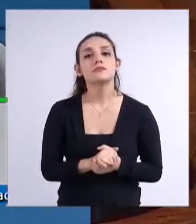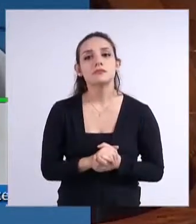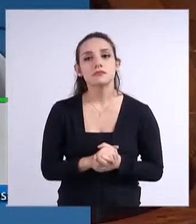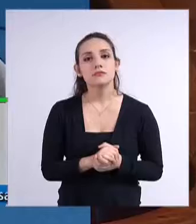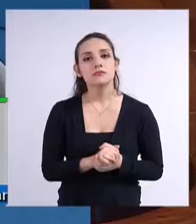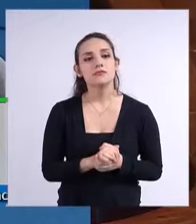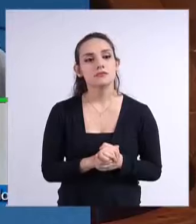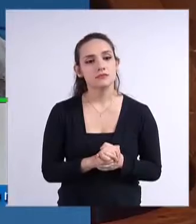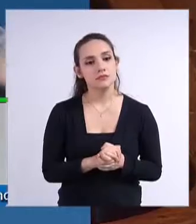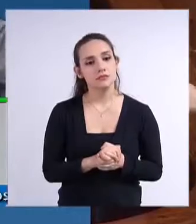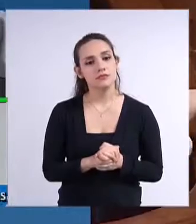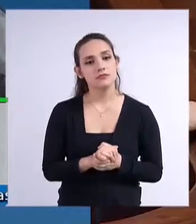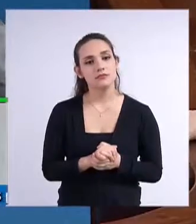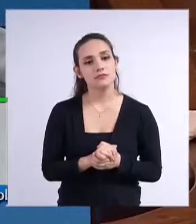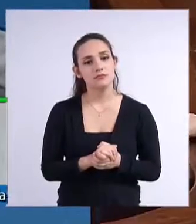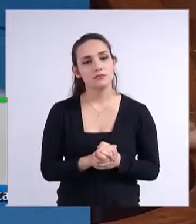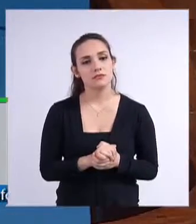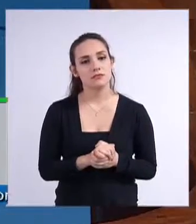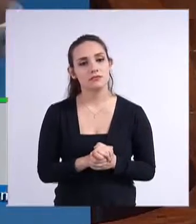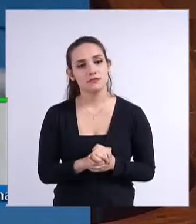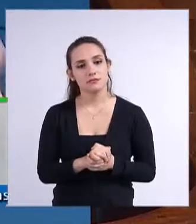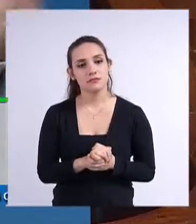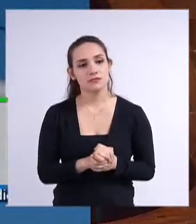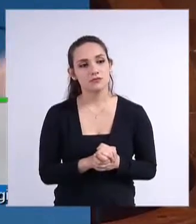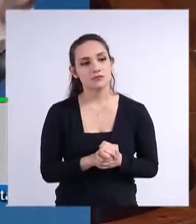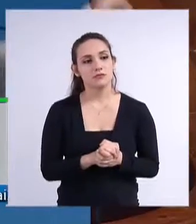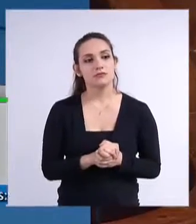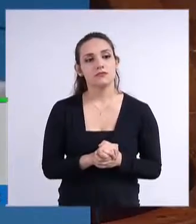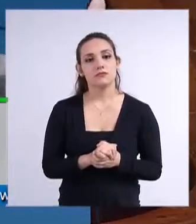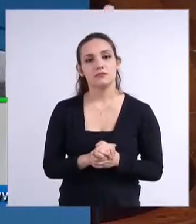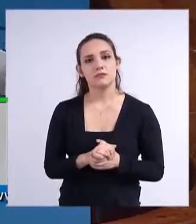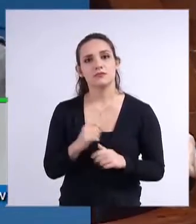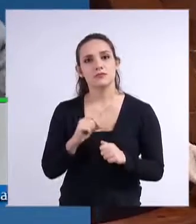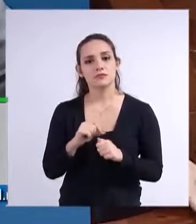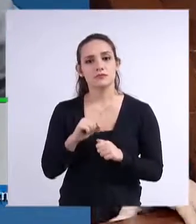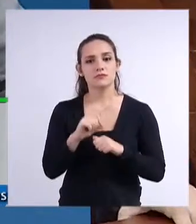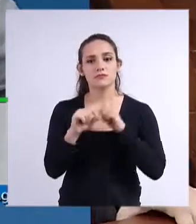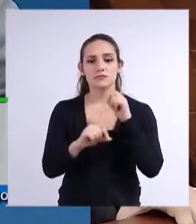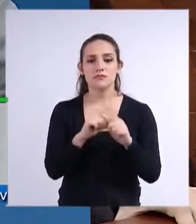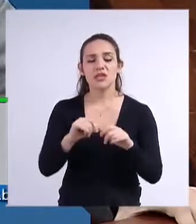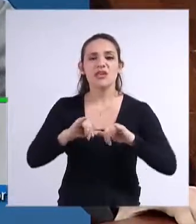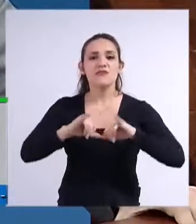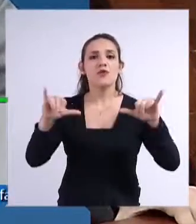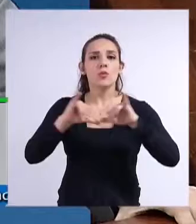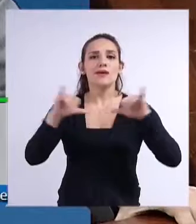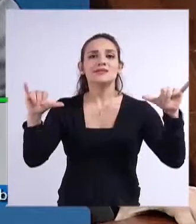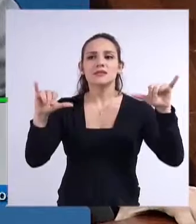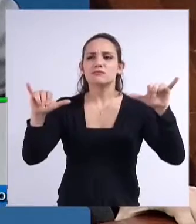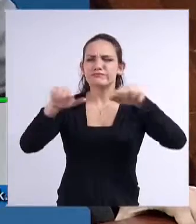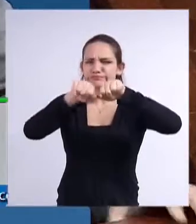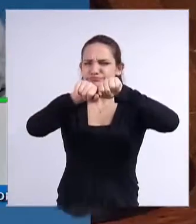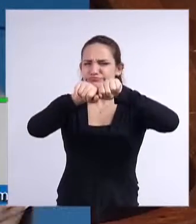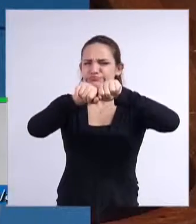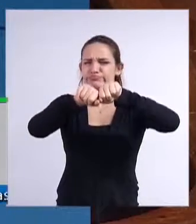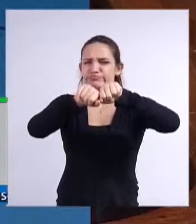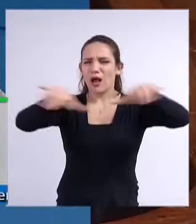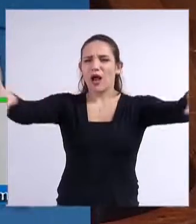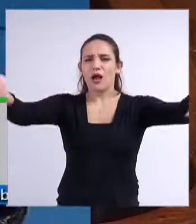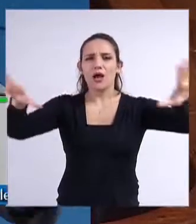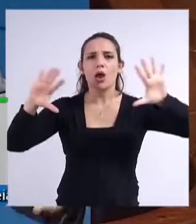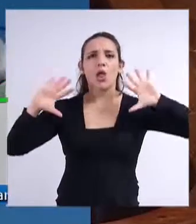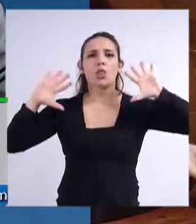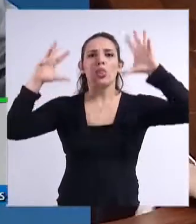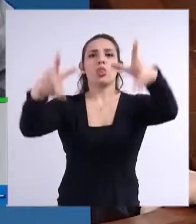de fazer com que as informações cheguem até as pessoas. Porque